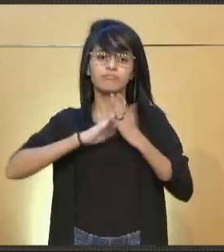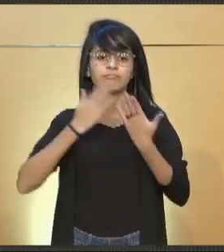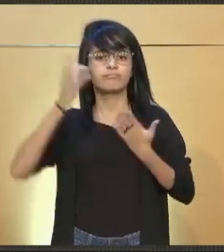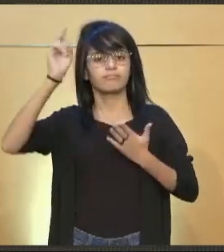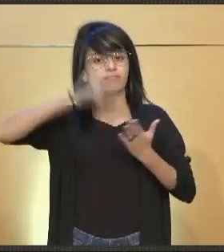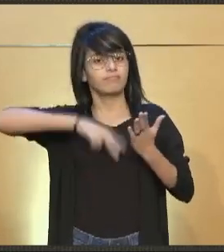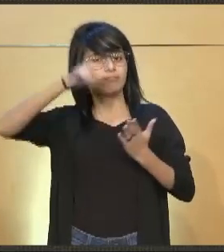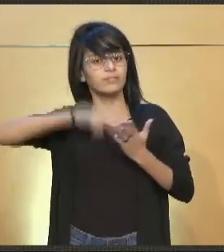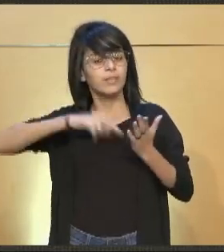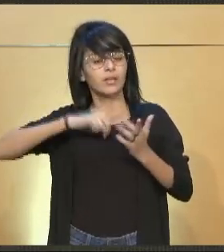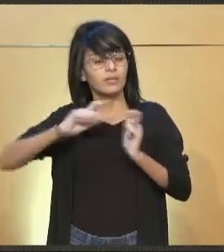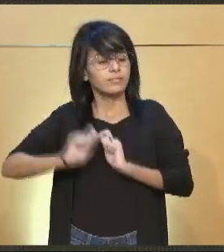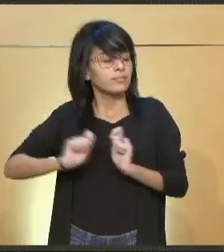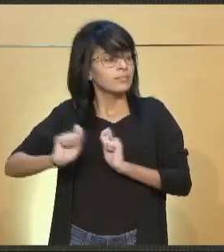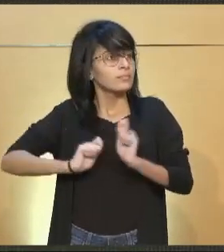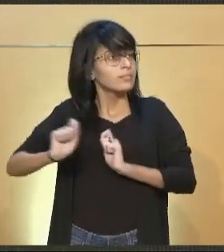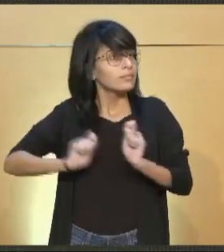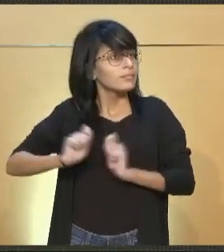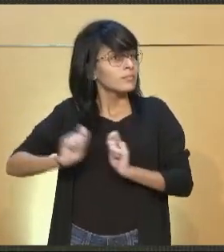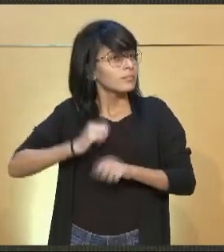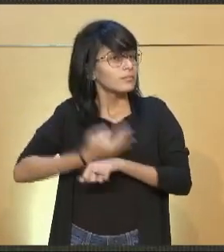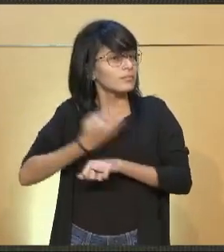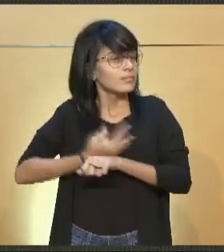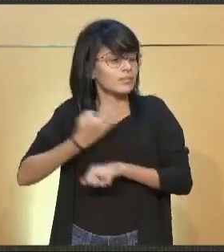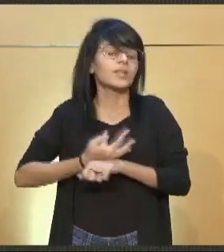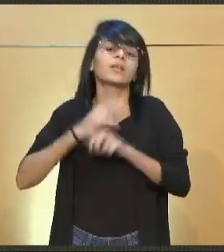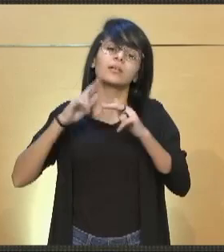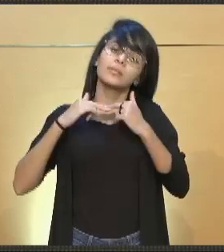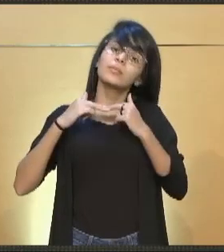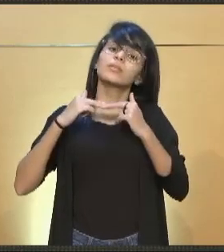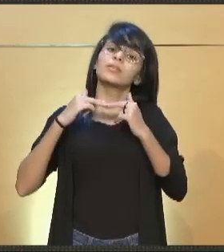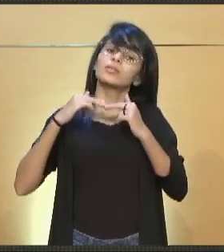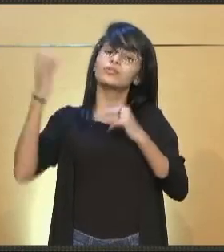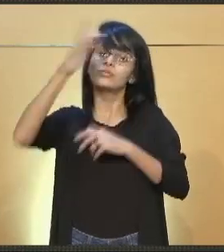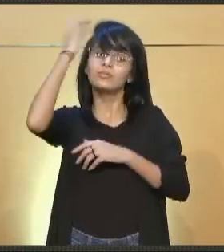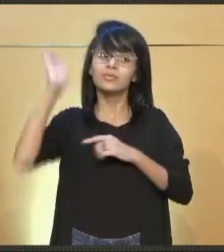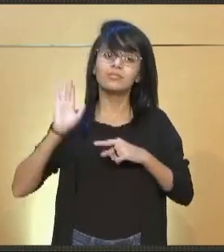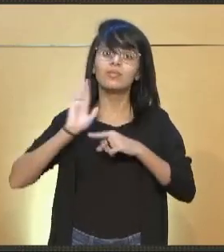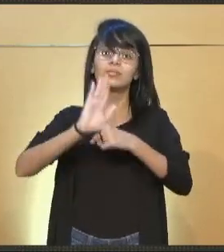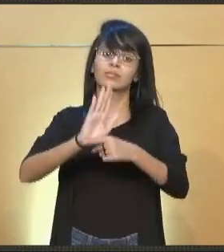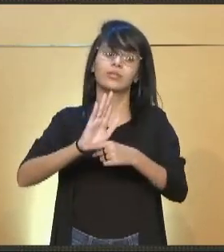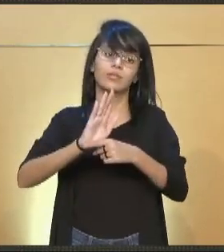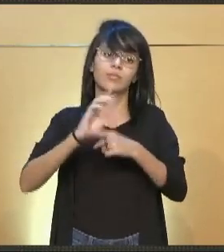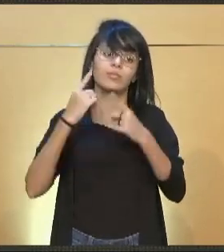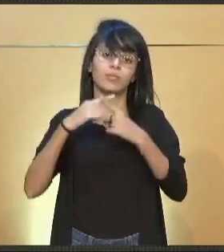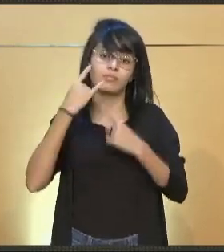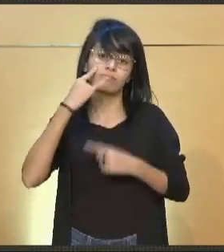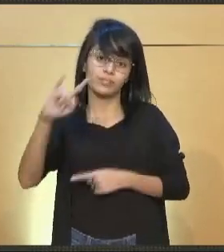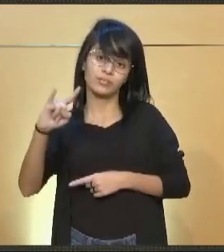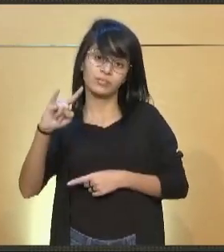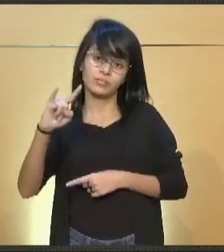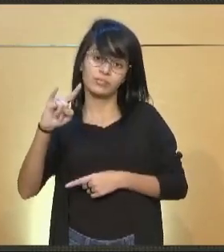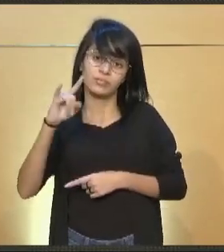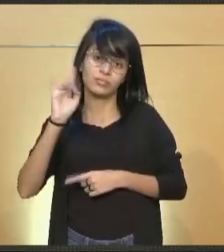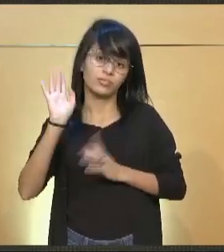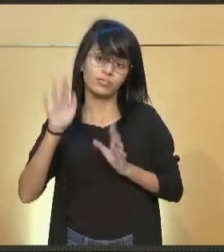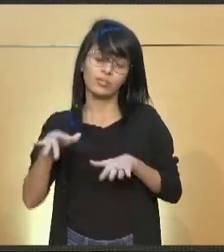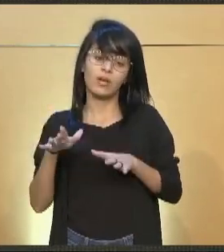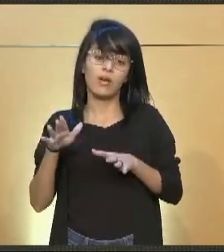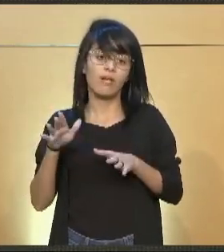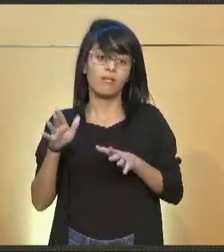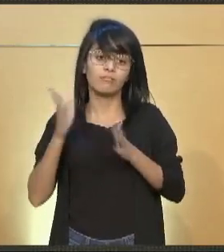ter um autocontrole com a ajuda do Espírito Santo. Porque, na verdade, o adultério é o ato já derradeiro.